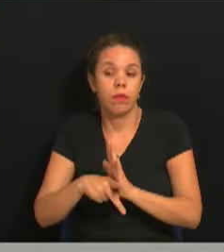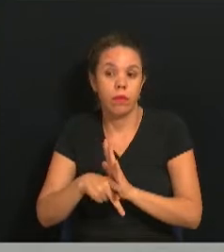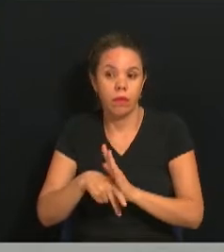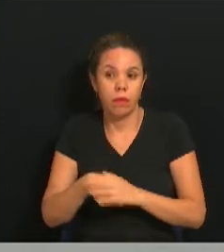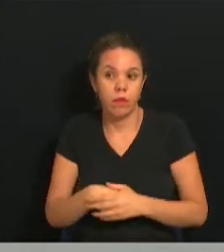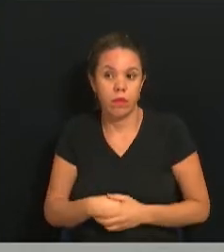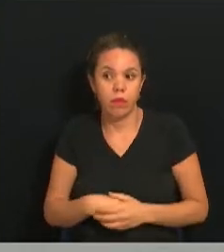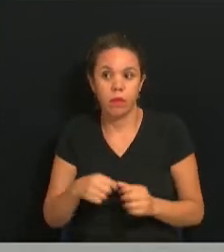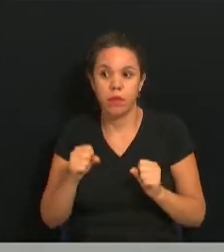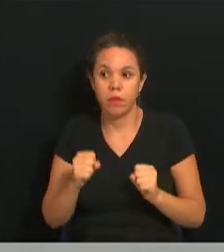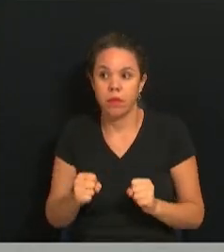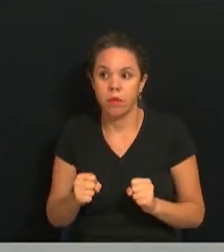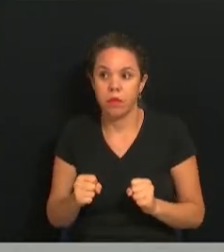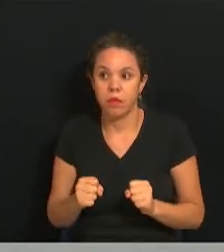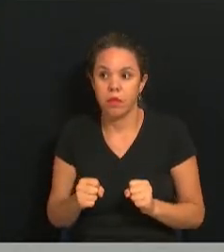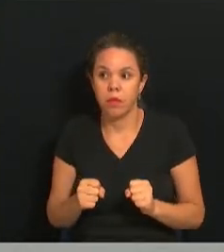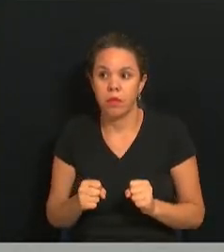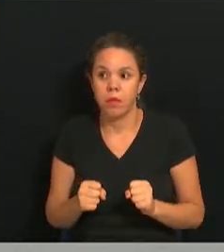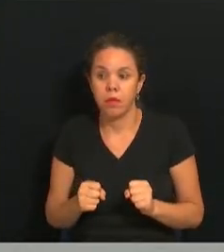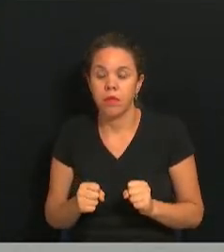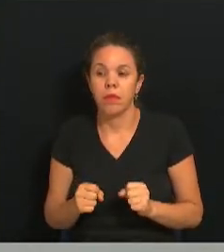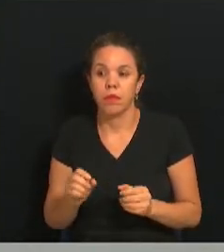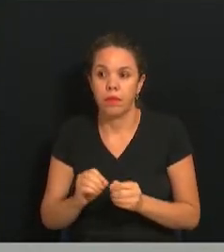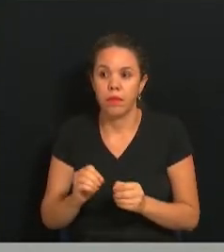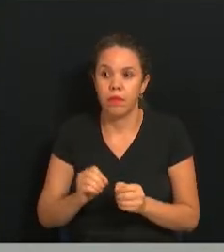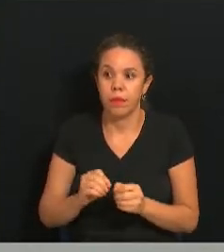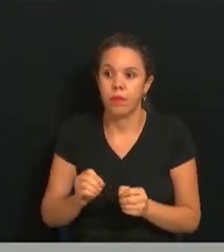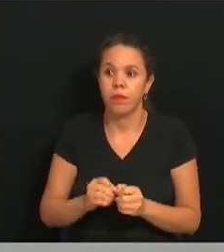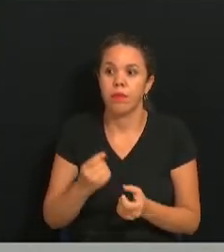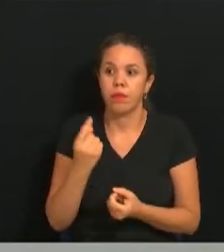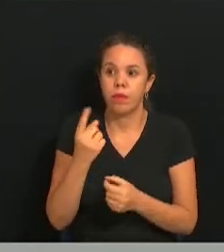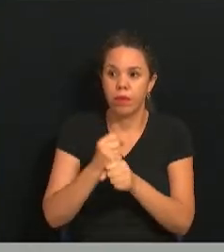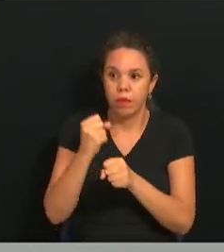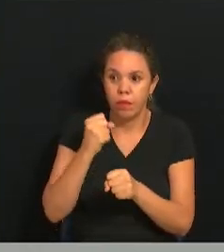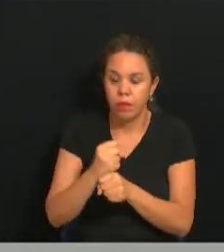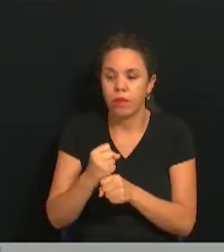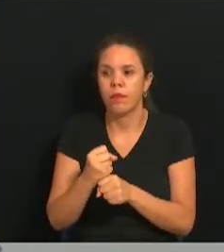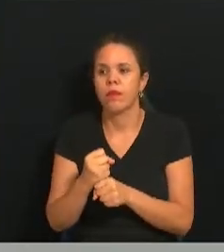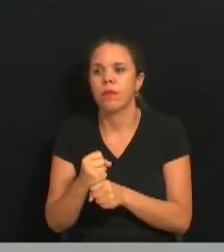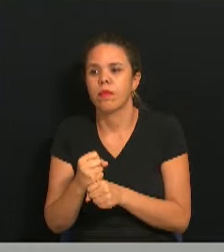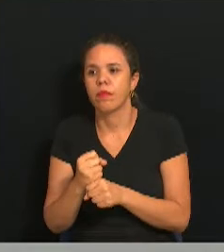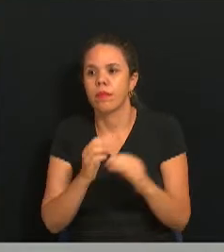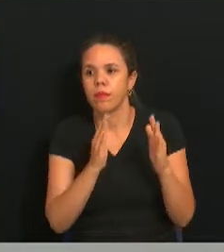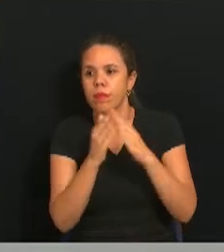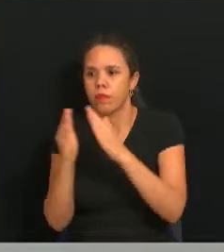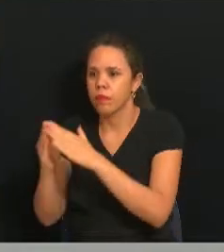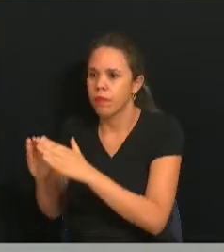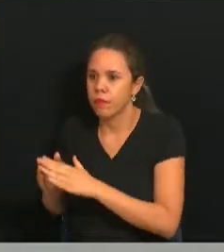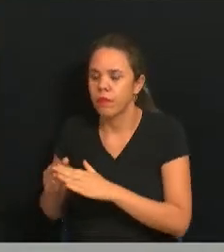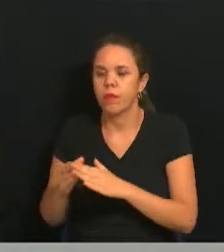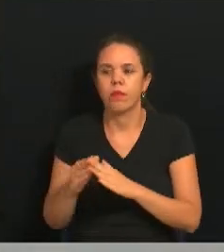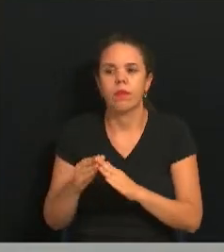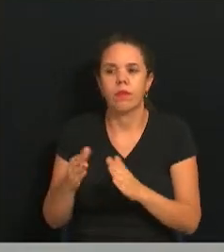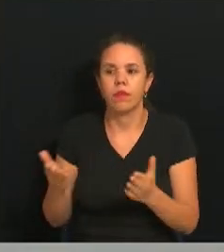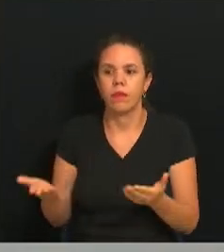se pudesse realizar aí a construção de habitações de interesse social.